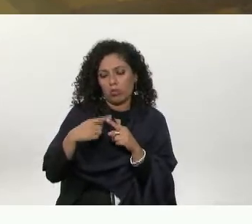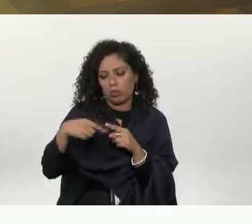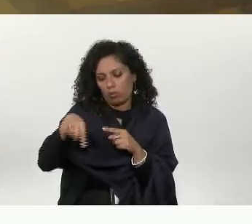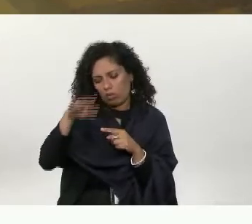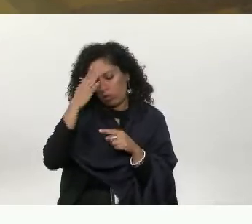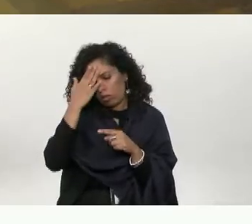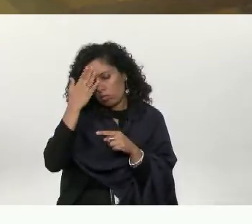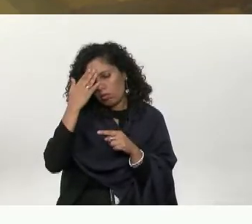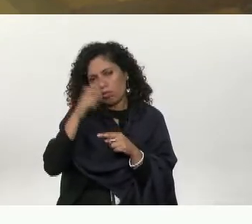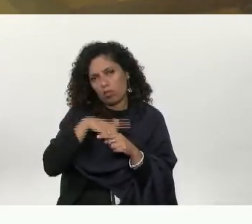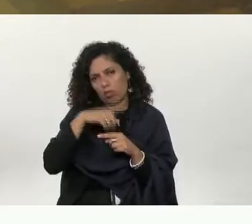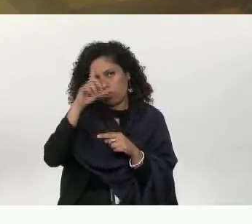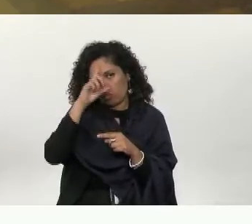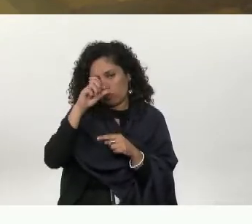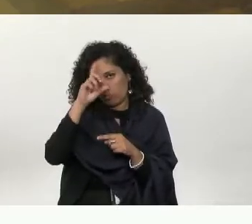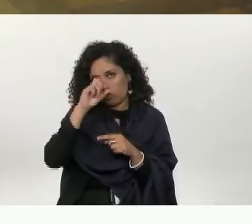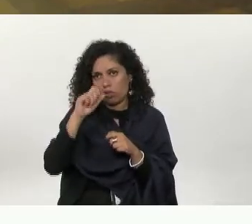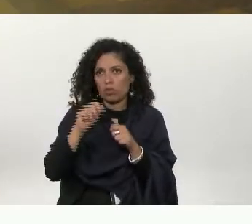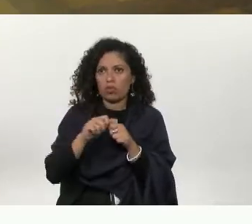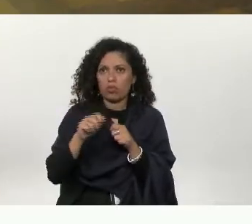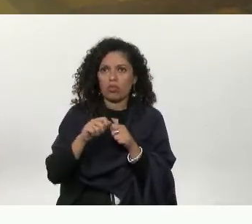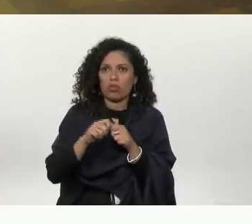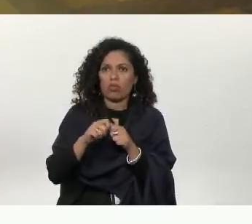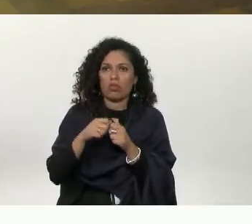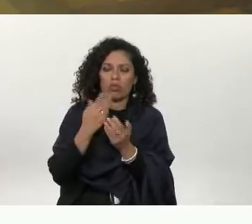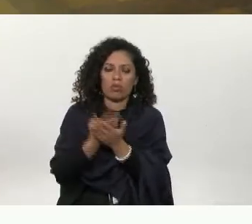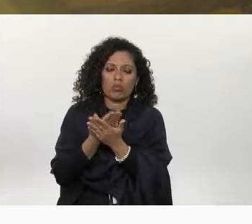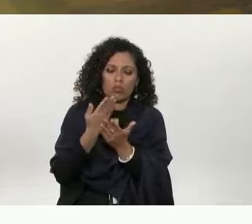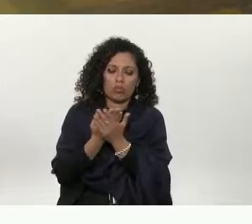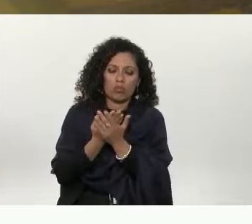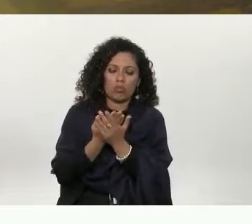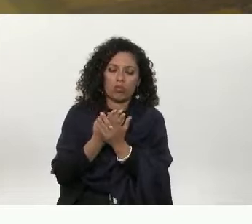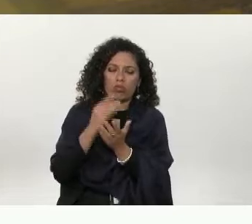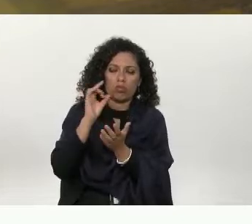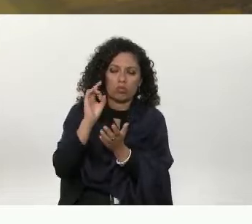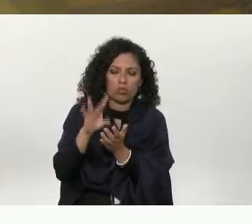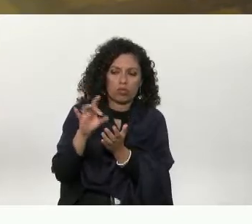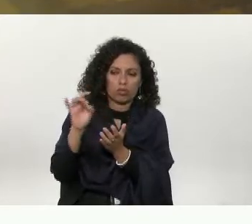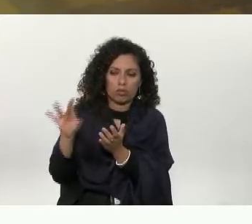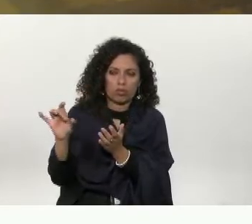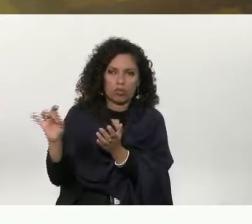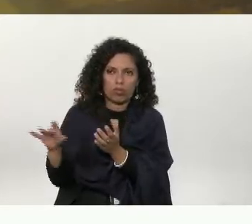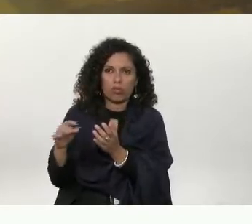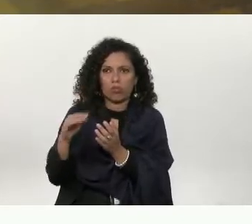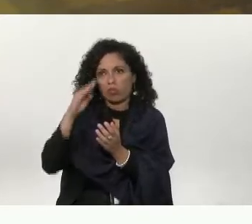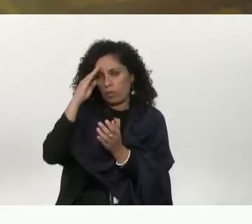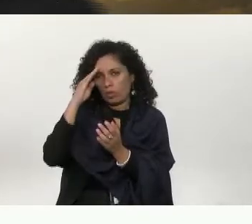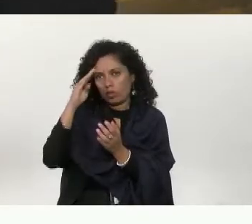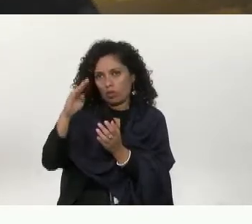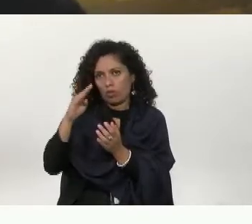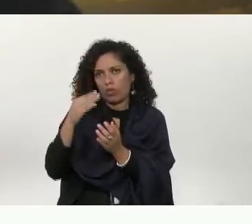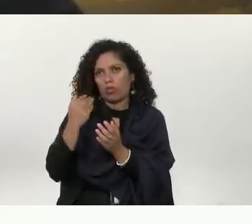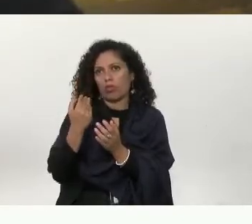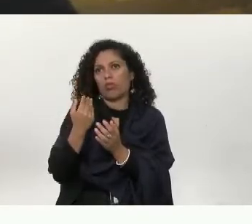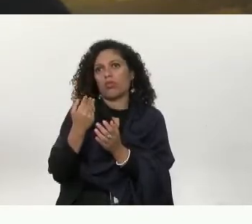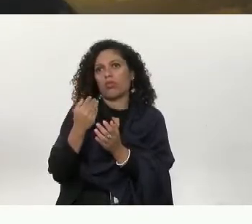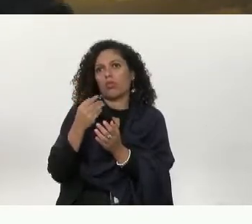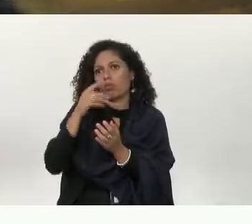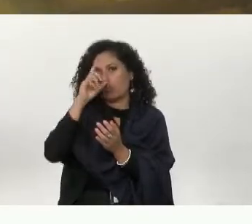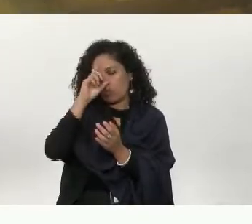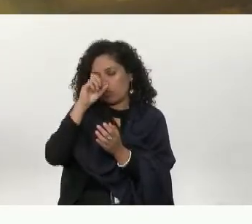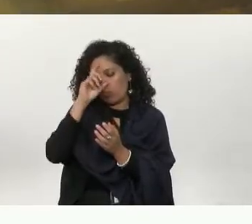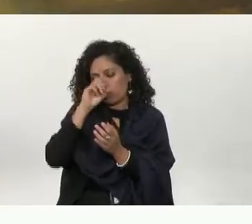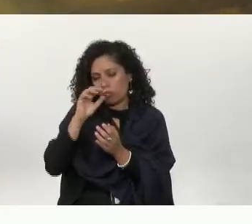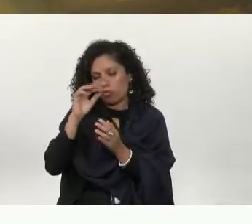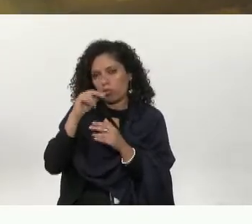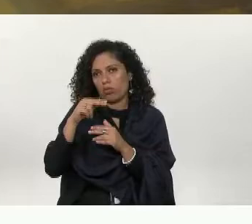exemplo, que fazem um estudo de casos, né? Principalmente hospitais universitários, que é bem bacana, né? Você